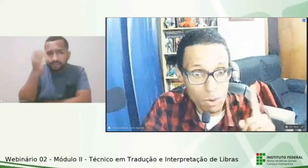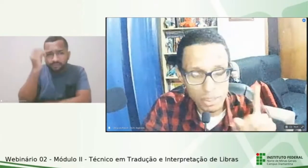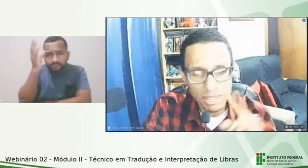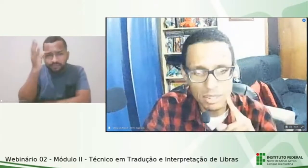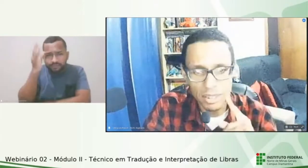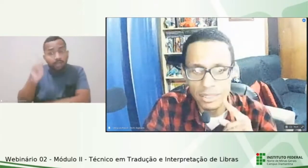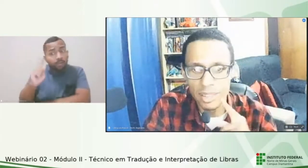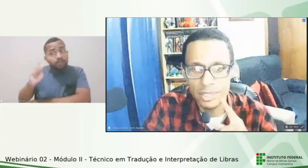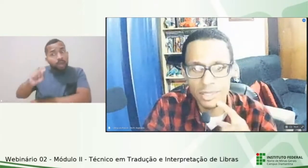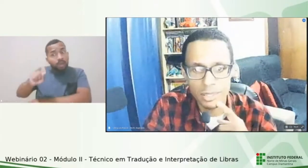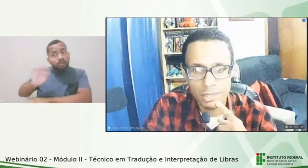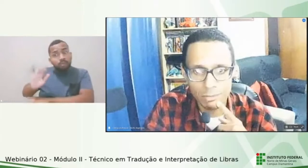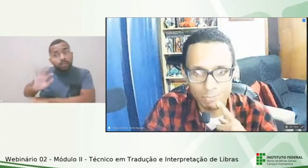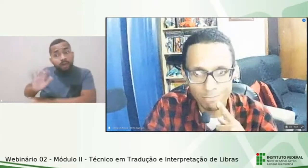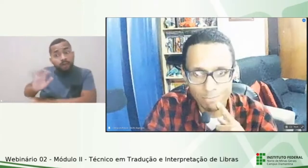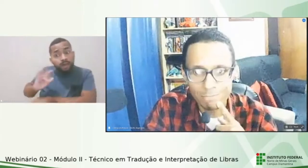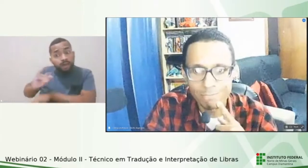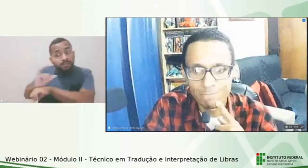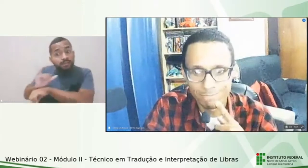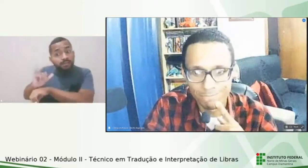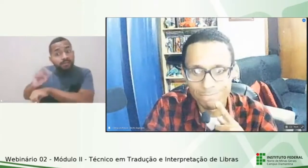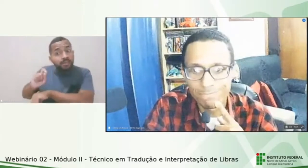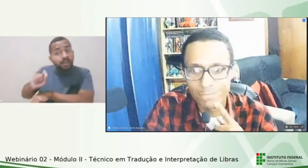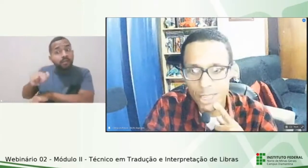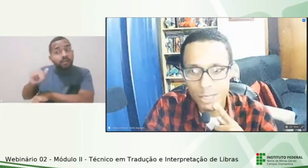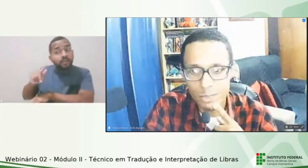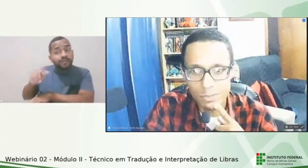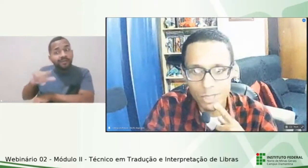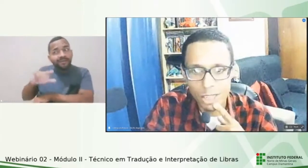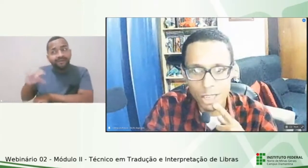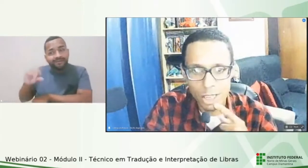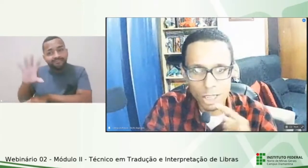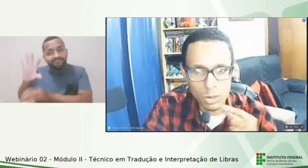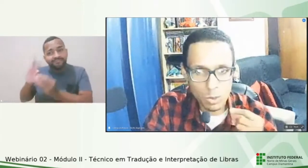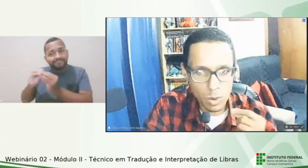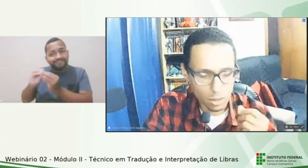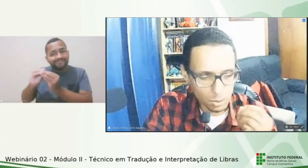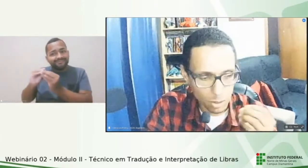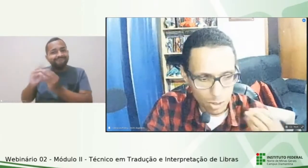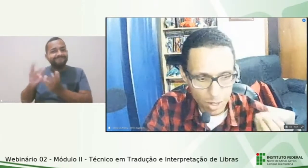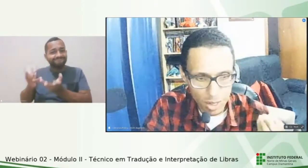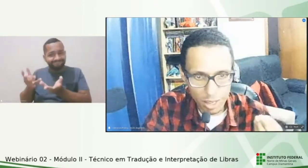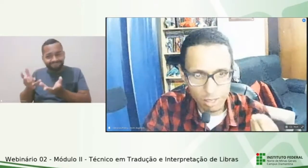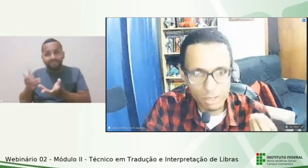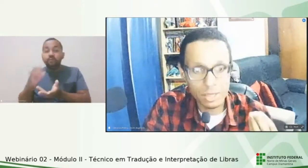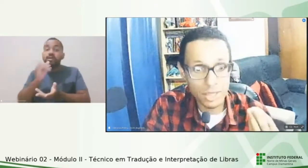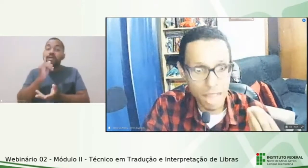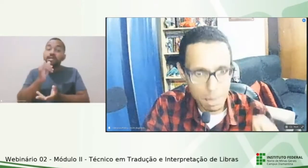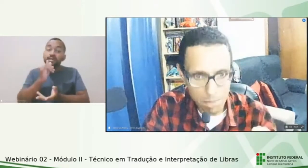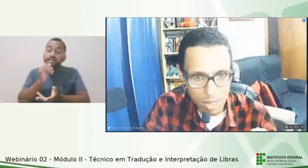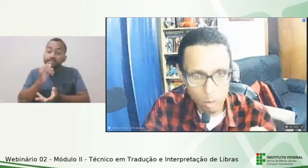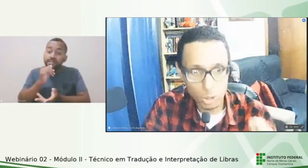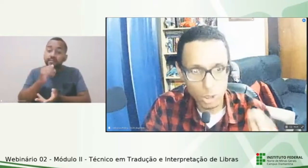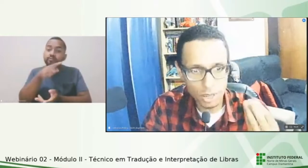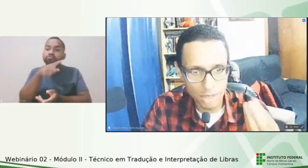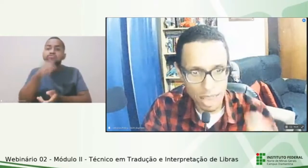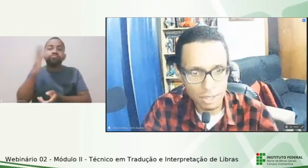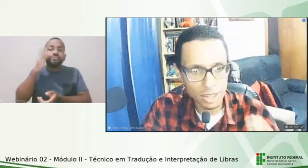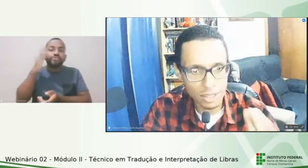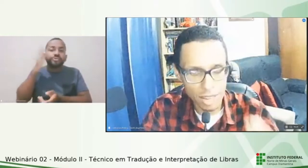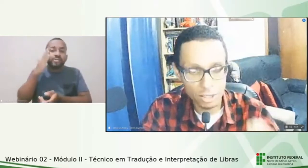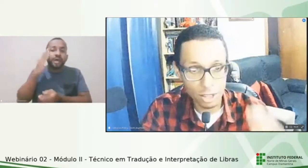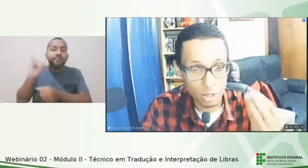É uma das estratégias. Né? Então, quando você sabe